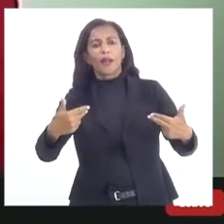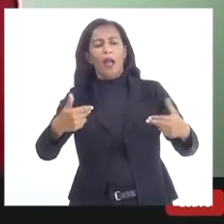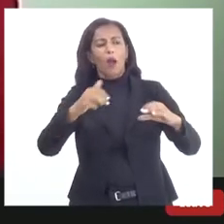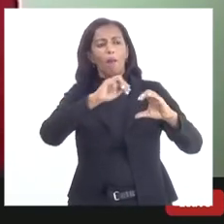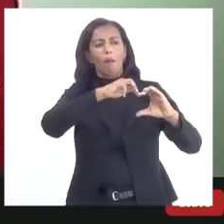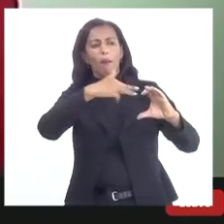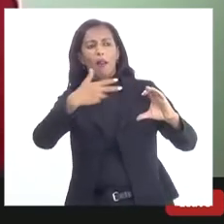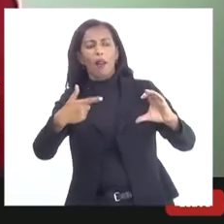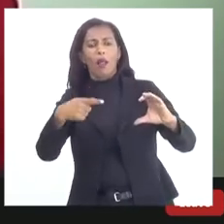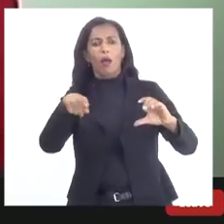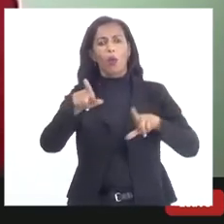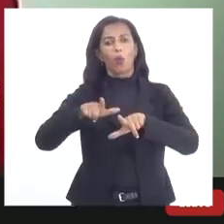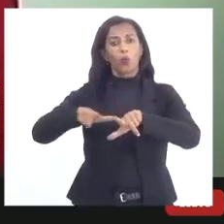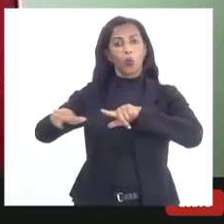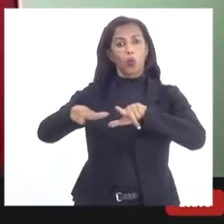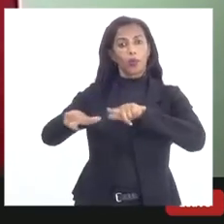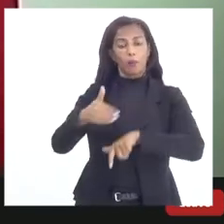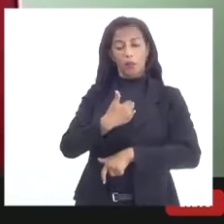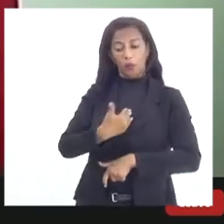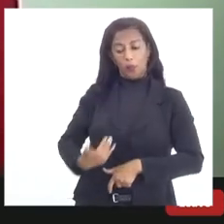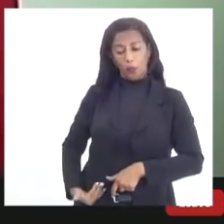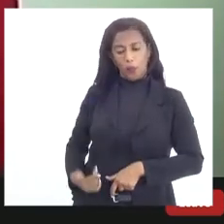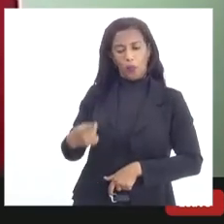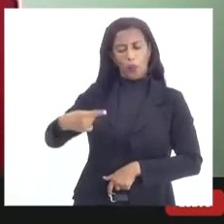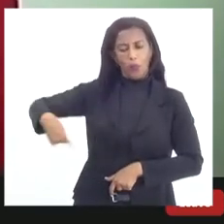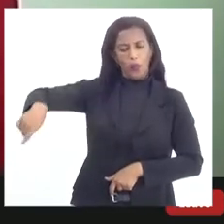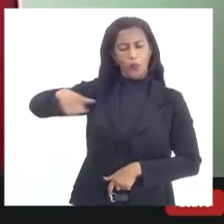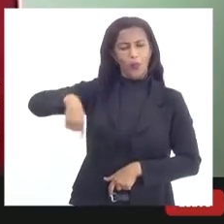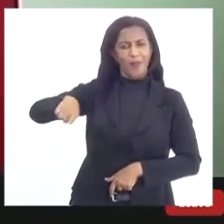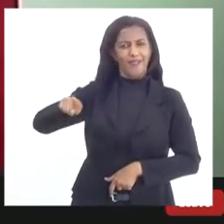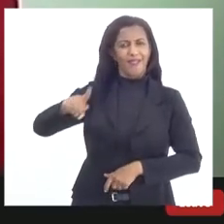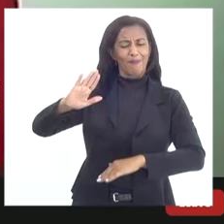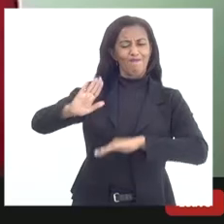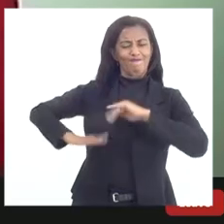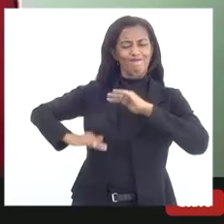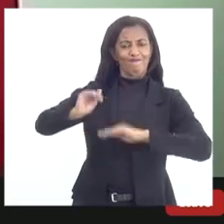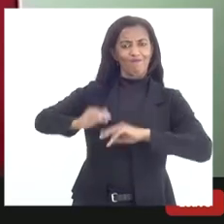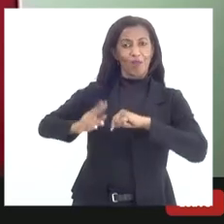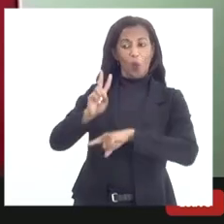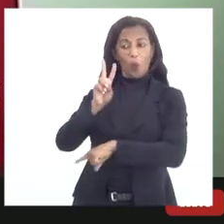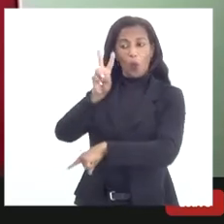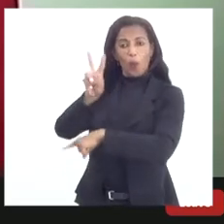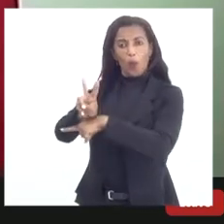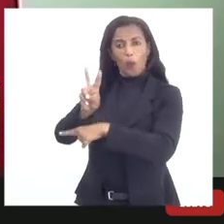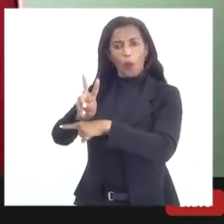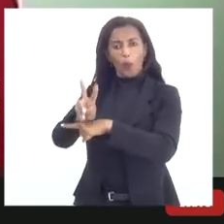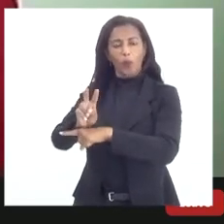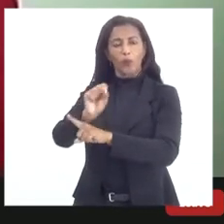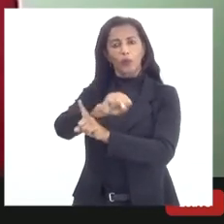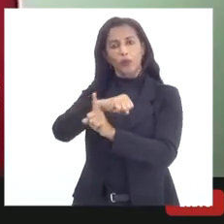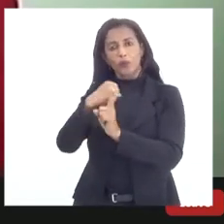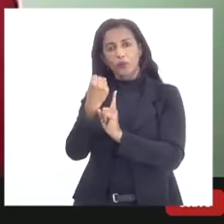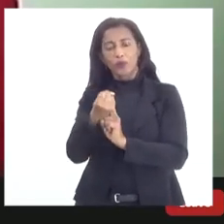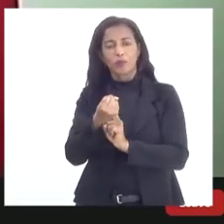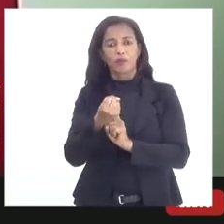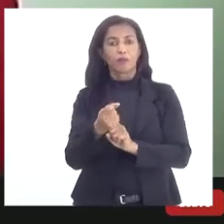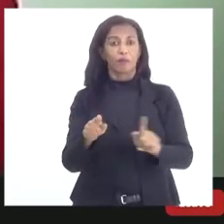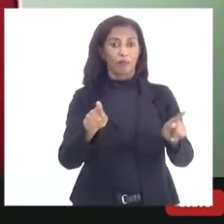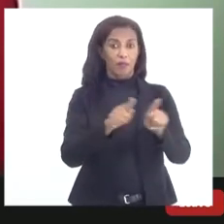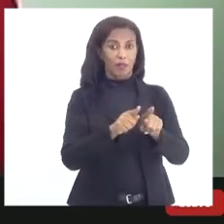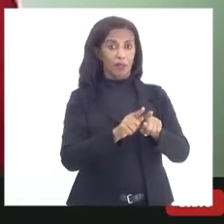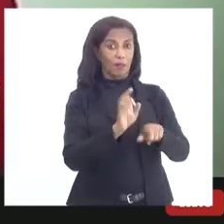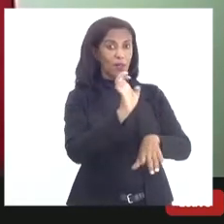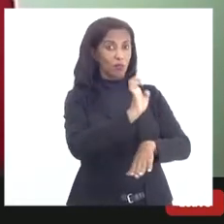esse servidor público está investido na sua função, que é da proteção da sociedade e também do